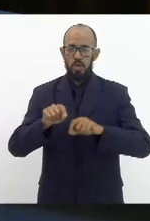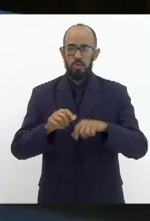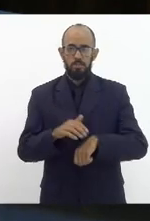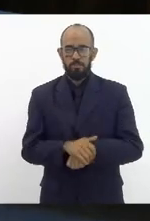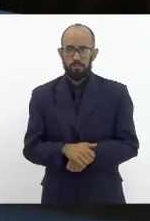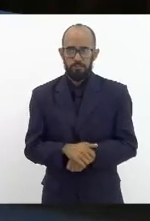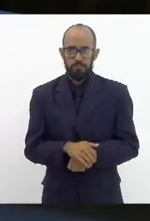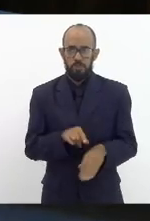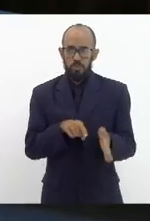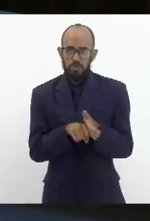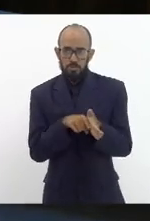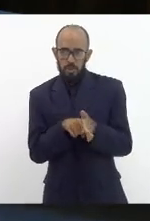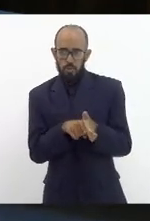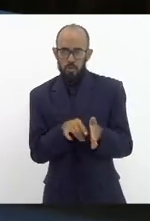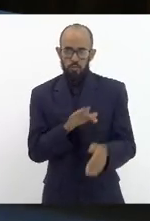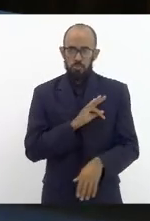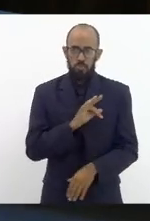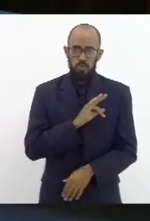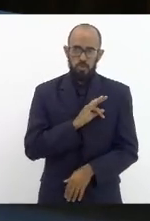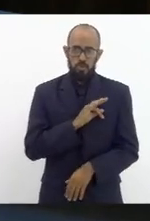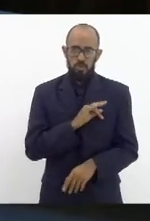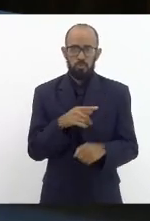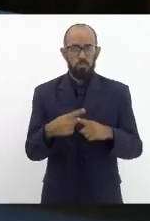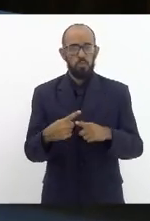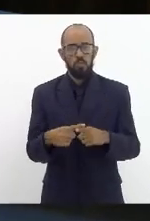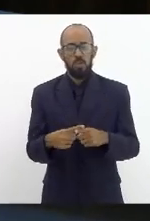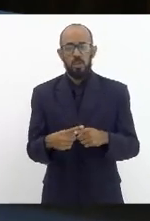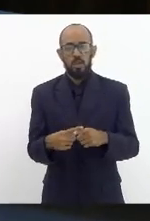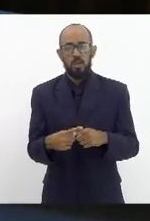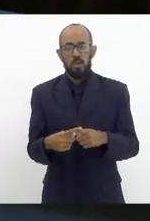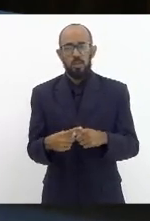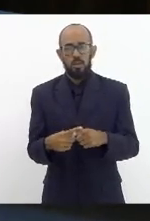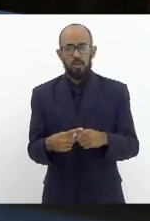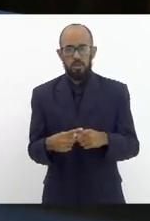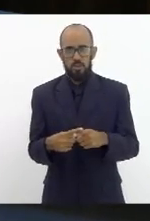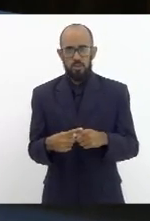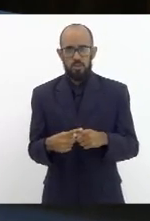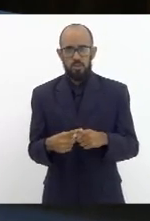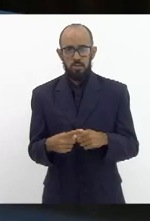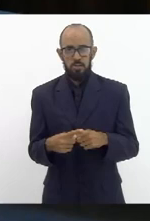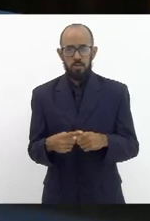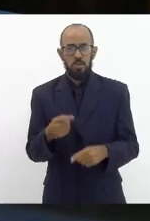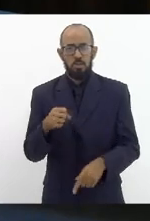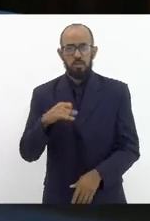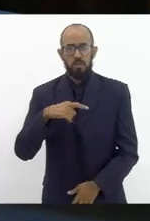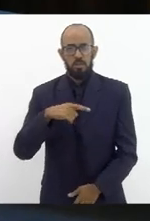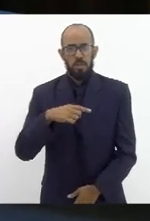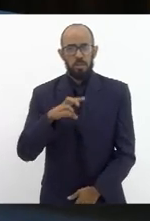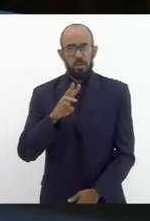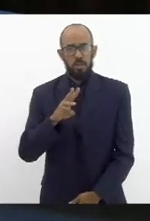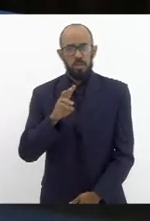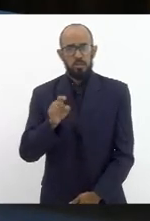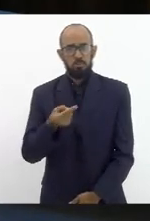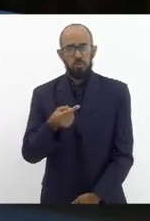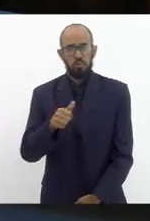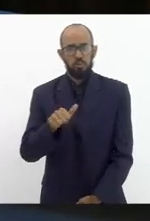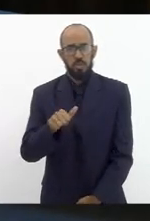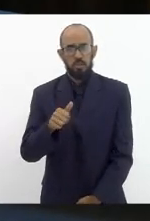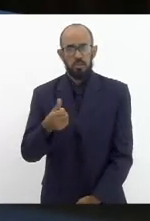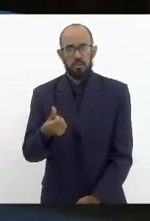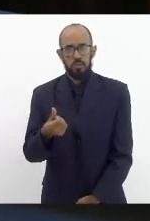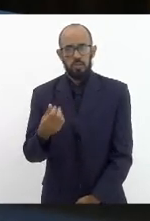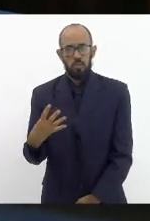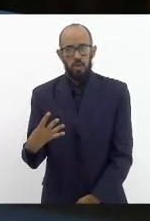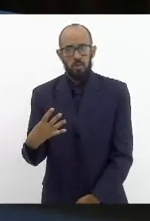do inspetor de polícia, por que não, já que são 3.164 aptos, por que